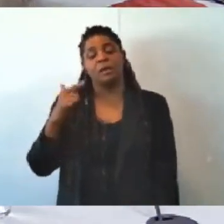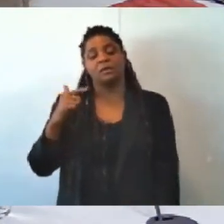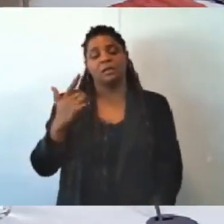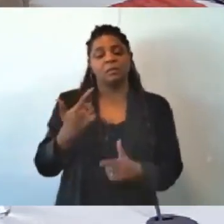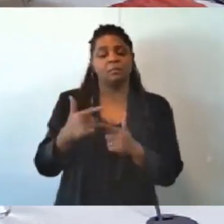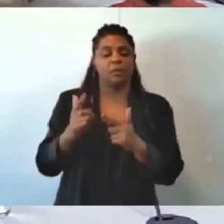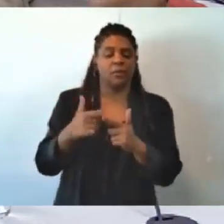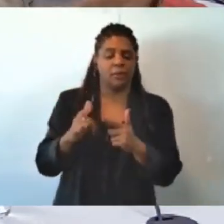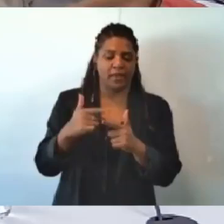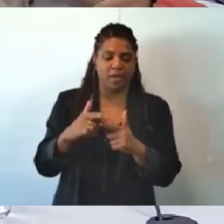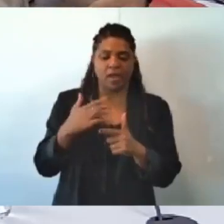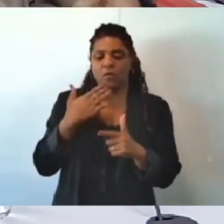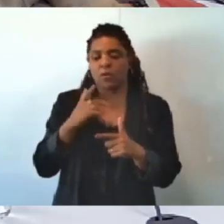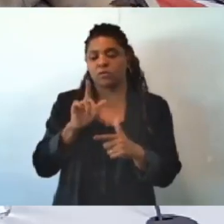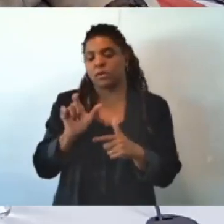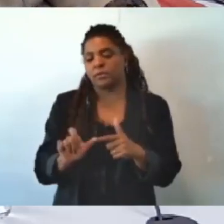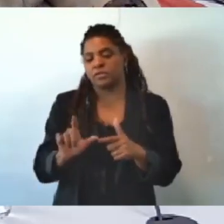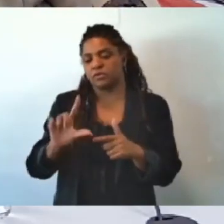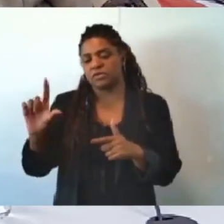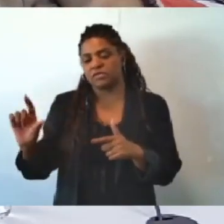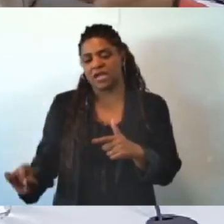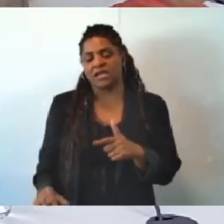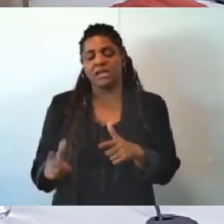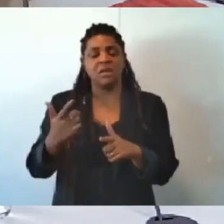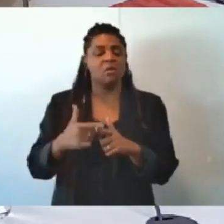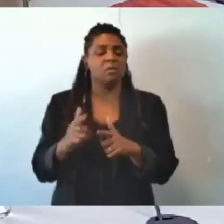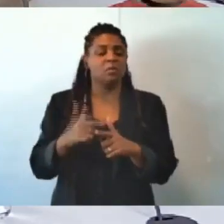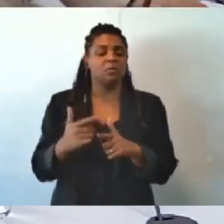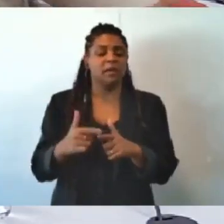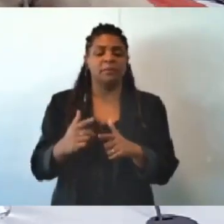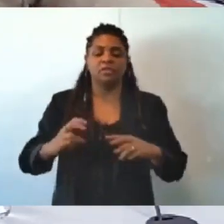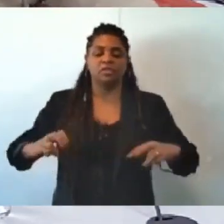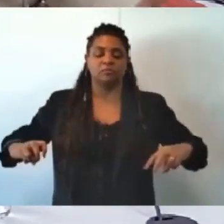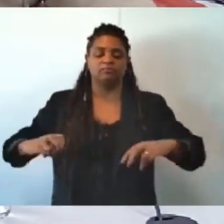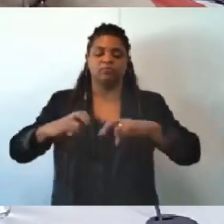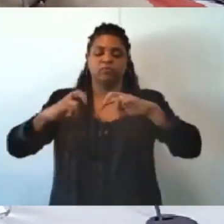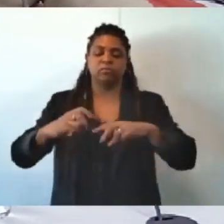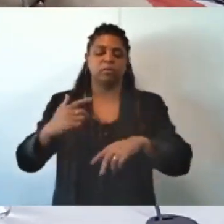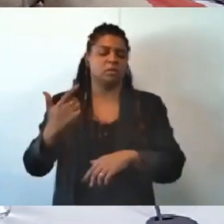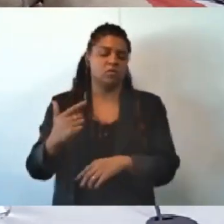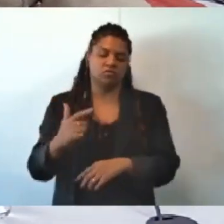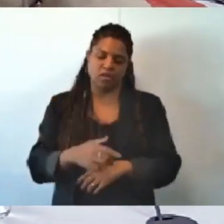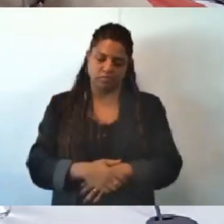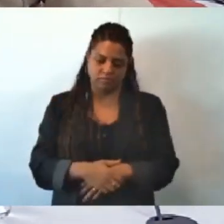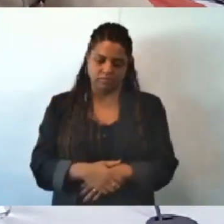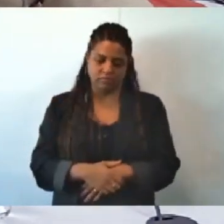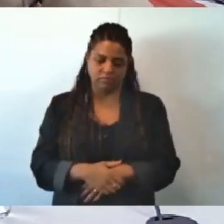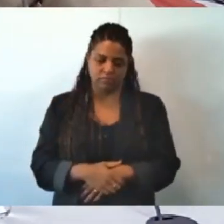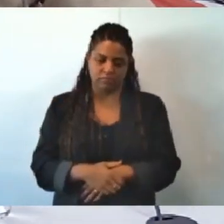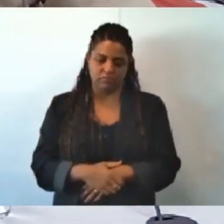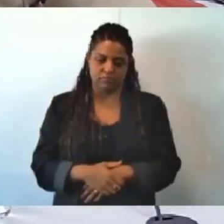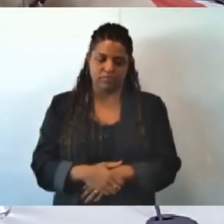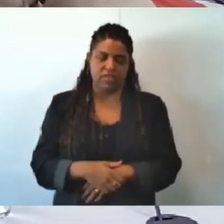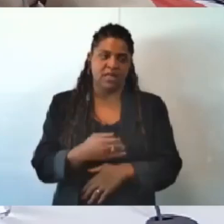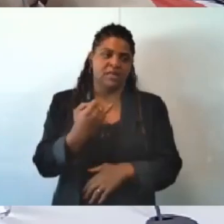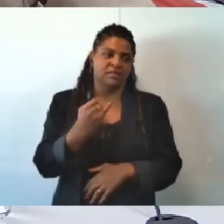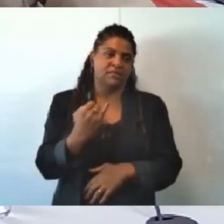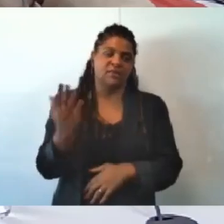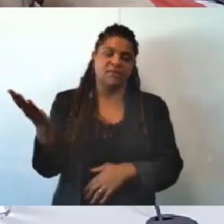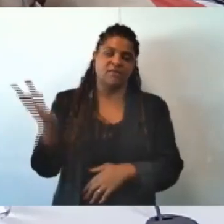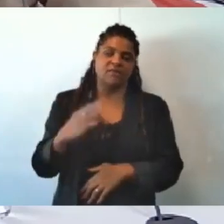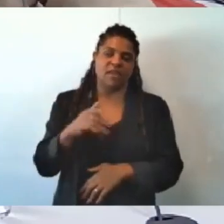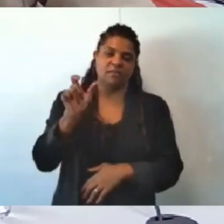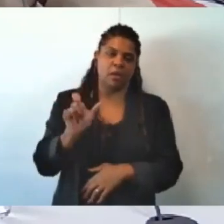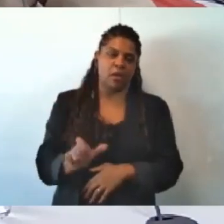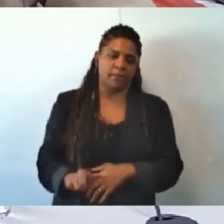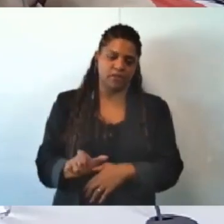tivesse problema de encontro. Né? Vai que chegar uma pessoa... vindo correndo da Chateaubriand para